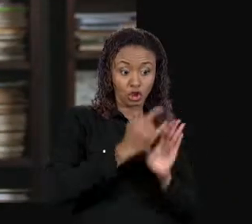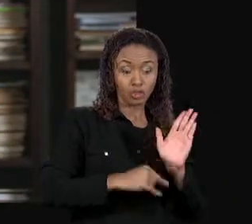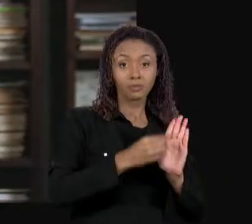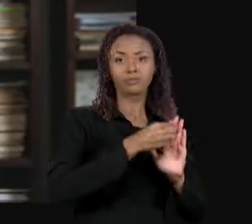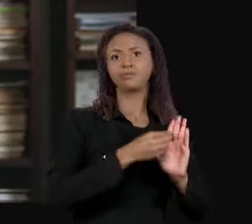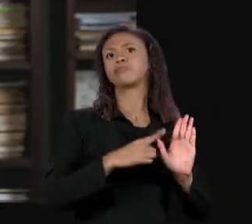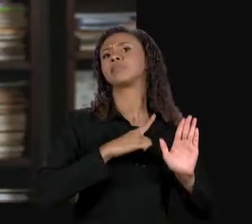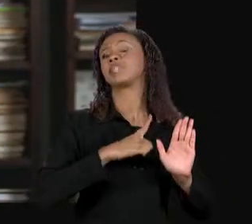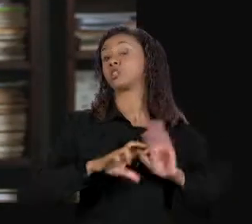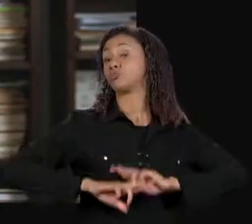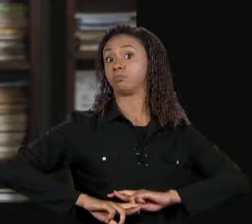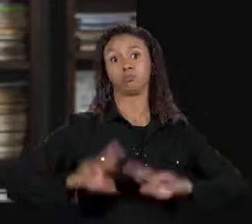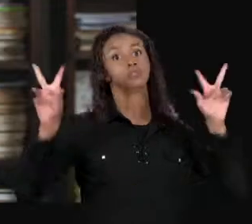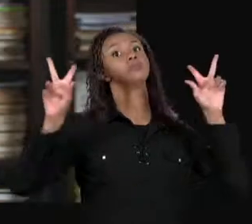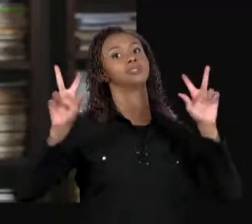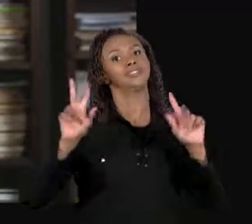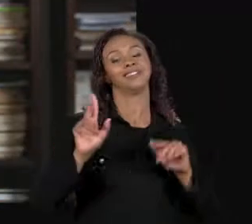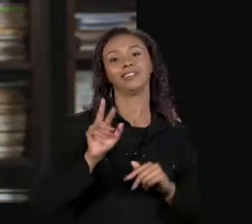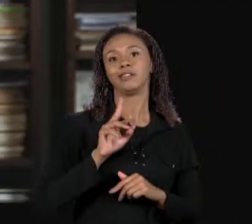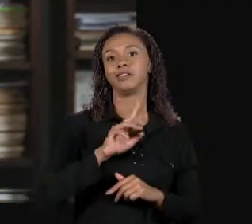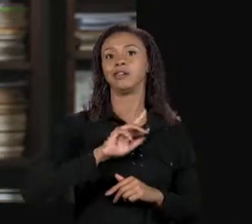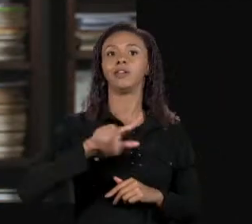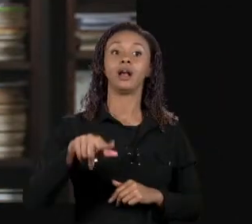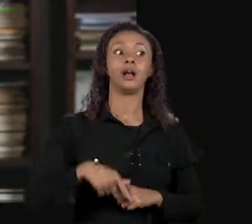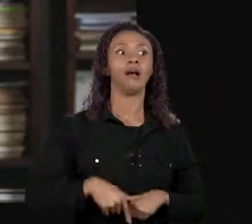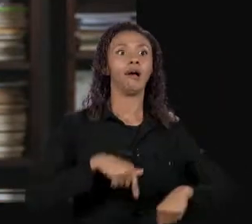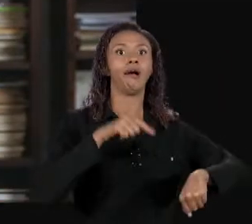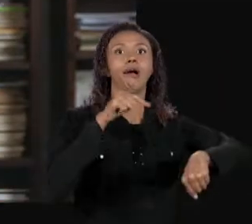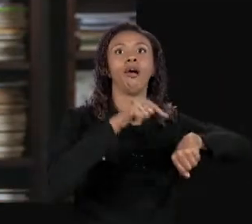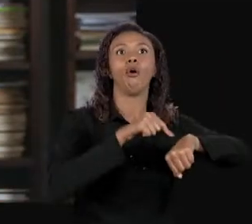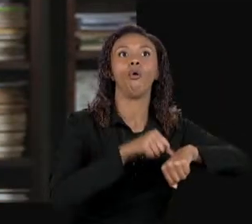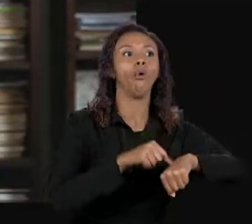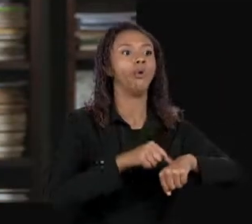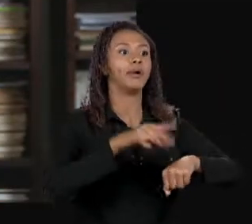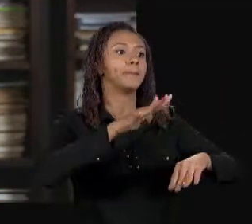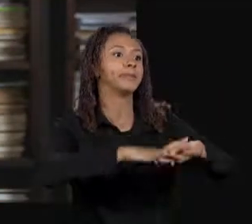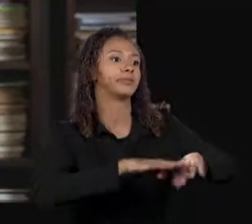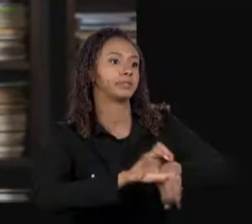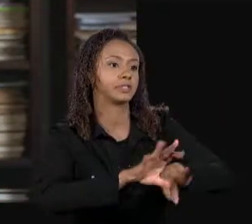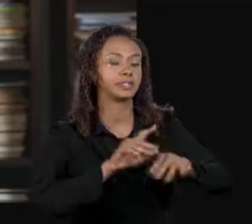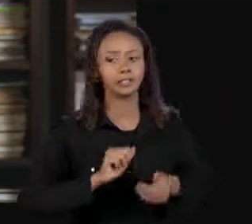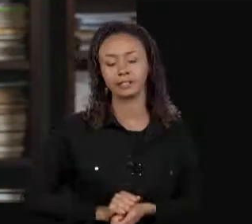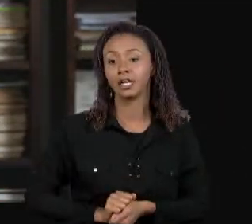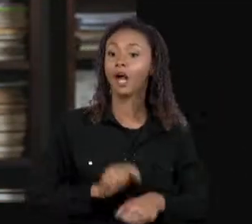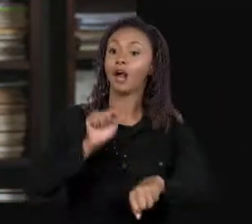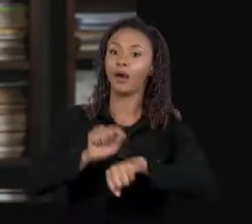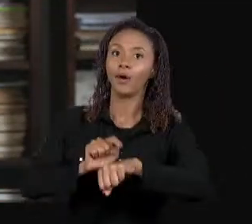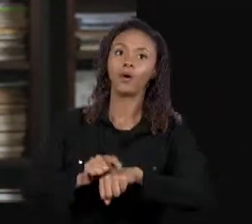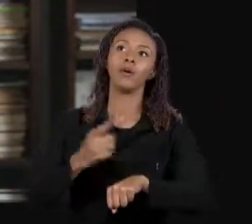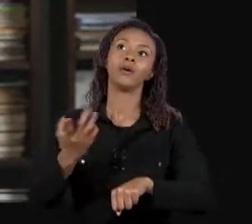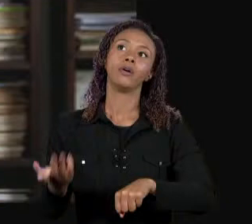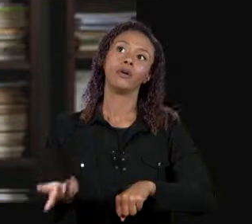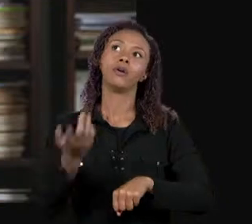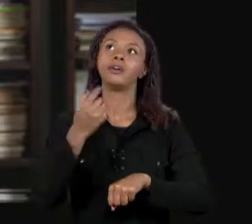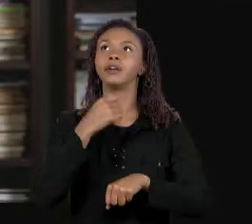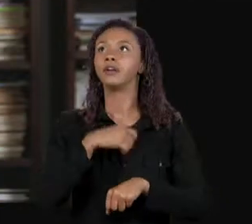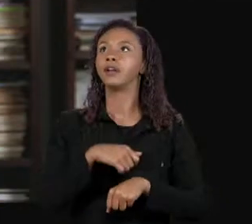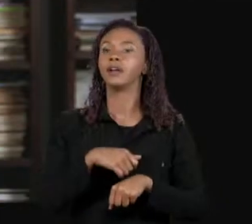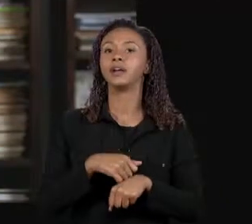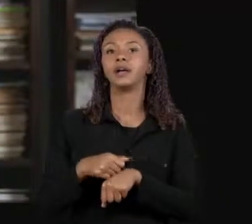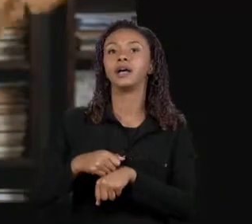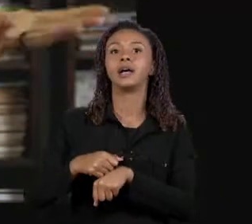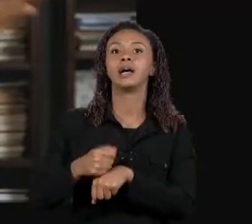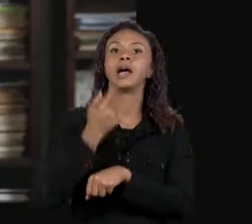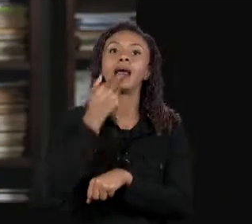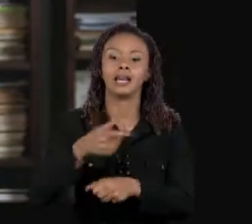diferente disso. Então, não é assim, a hora da matemática, a hora, né, da língua escrita,